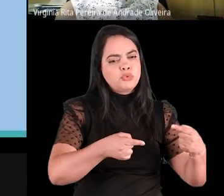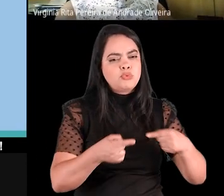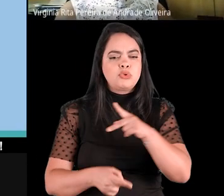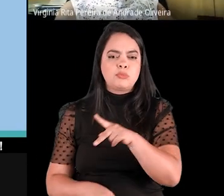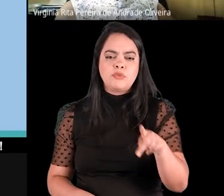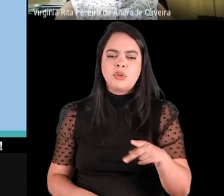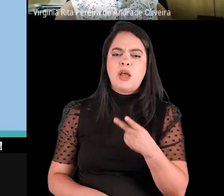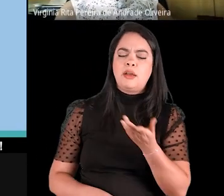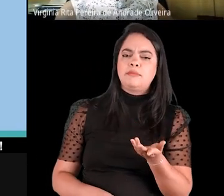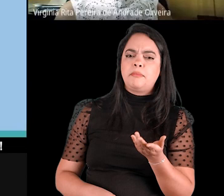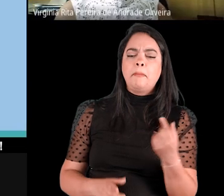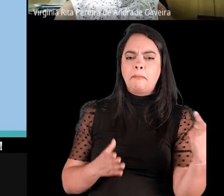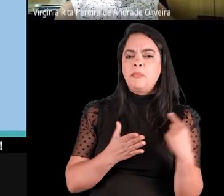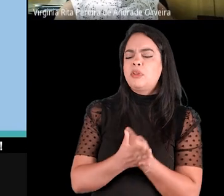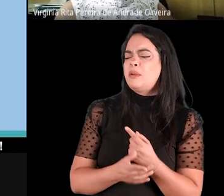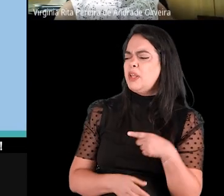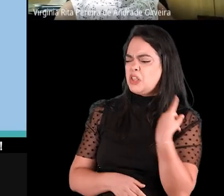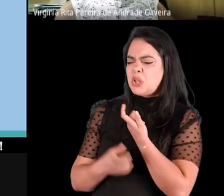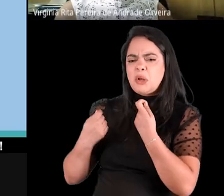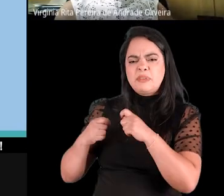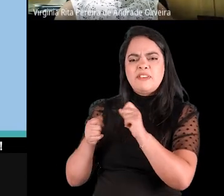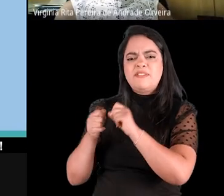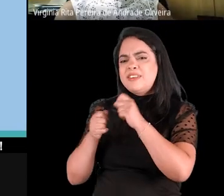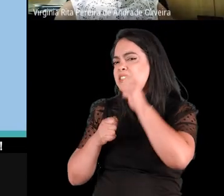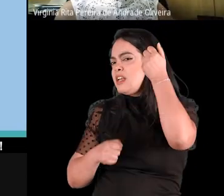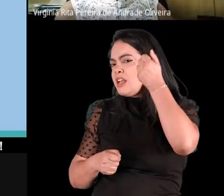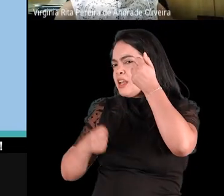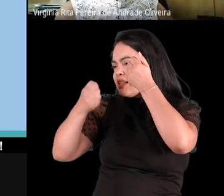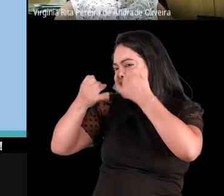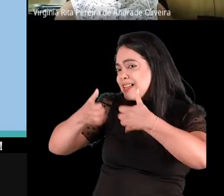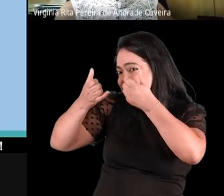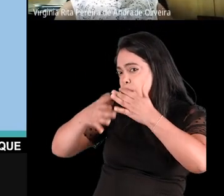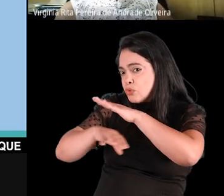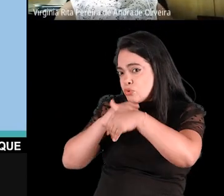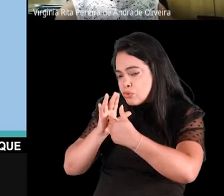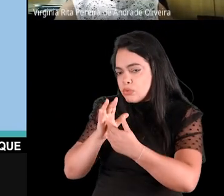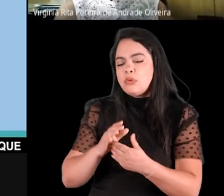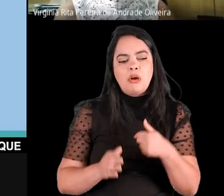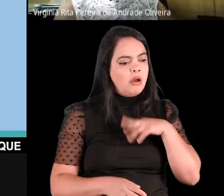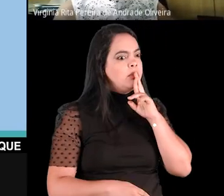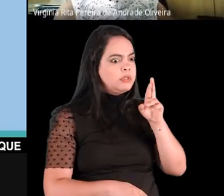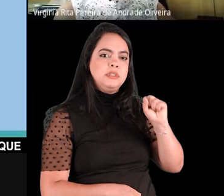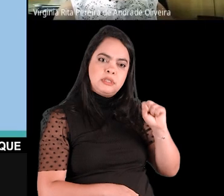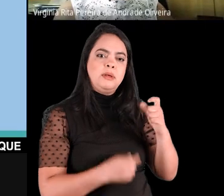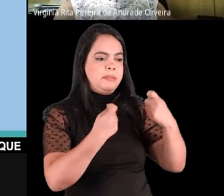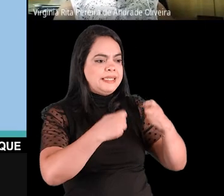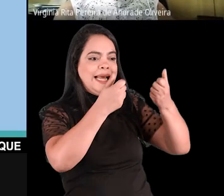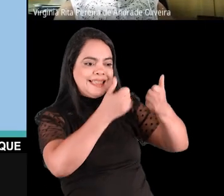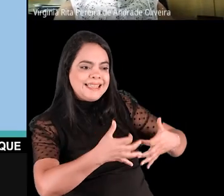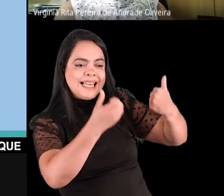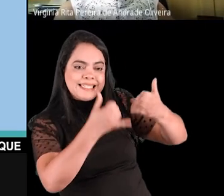eles falaram assim, mas a gente vai ter que fazer a descrição de tudo que for para a rede? Eu falei, vamos, nós vamos ter que fazer, né? E aí